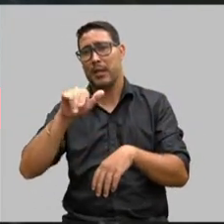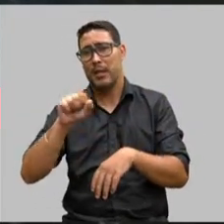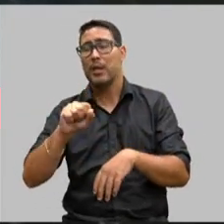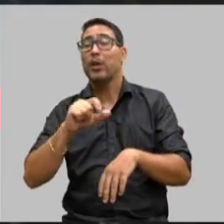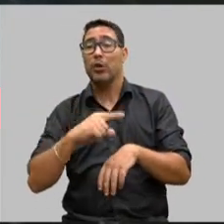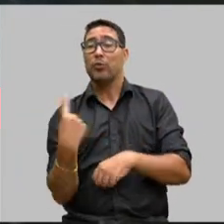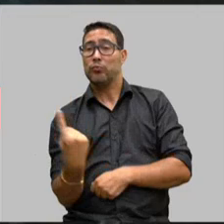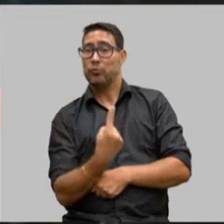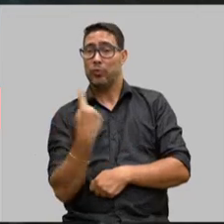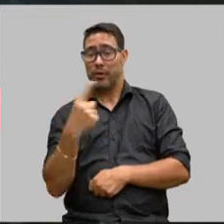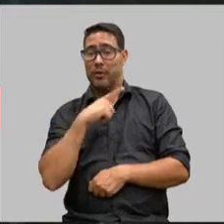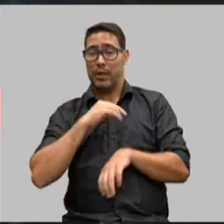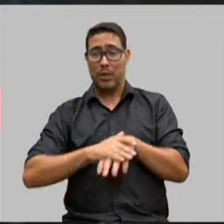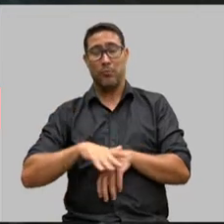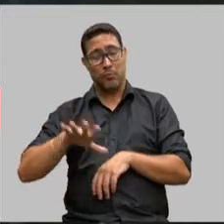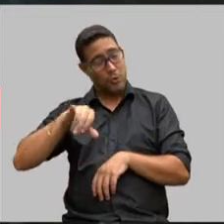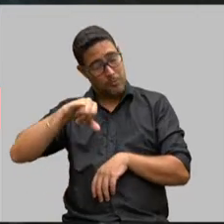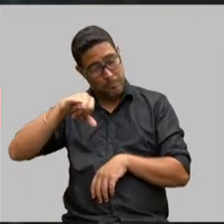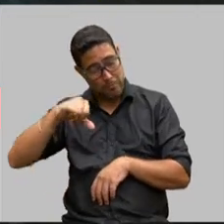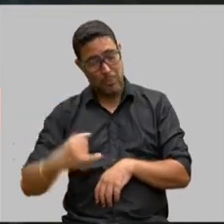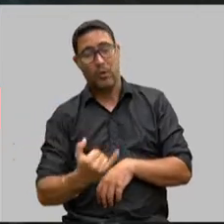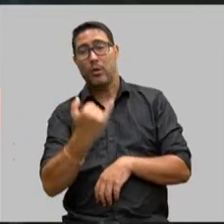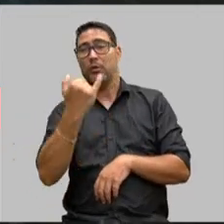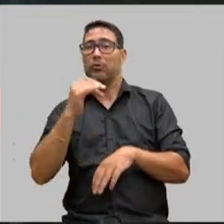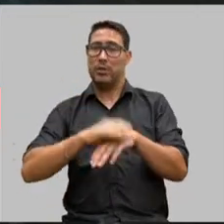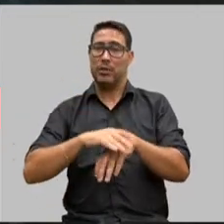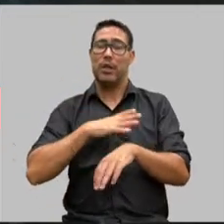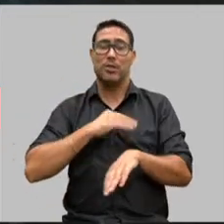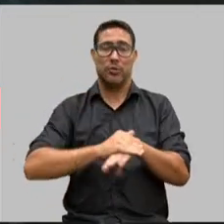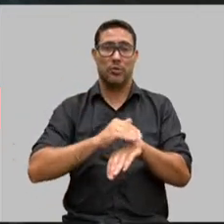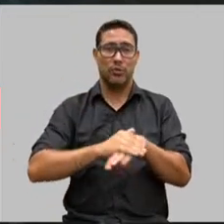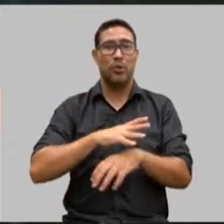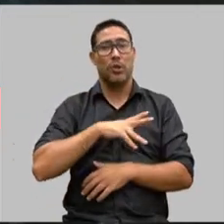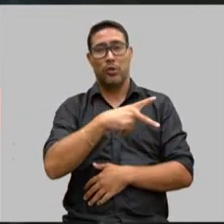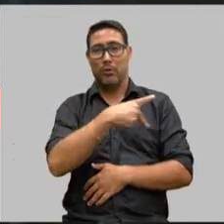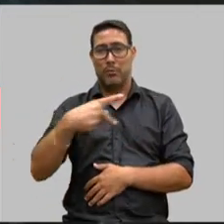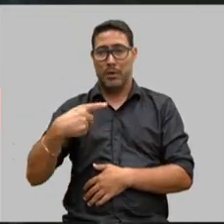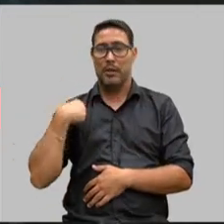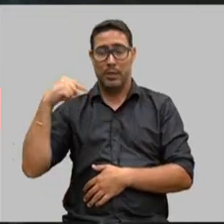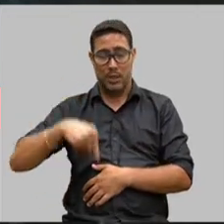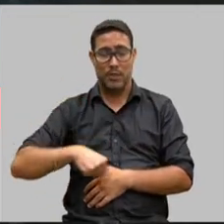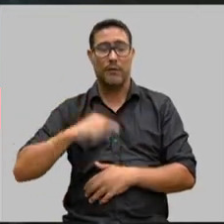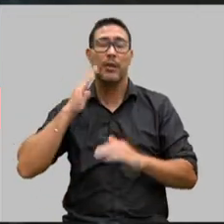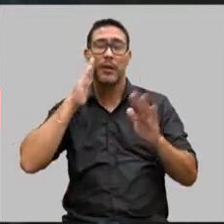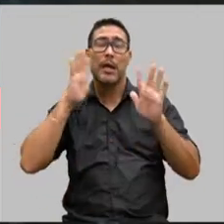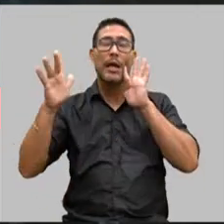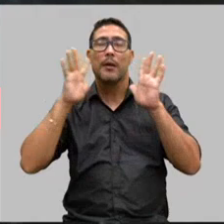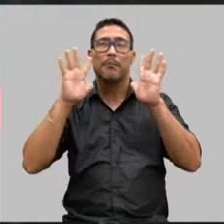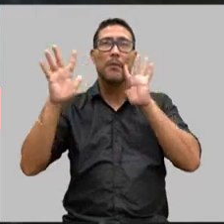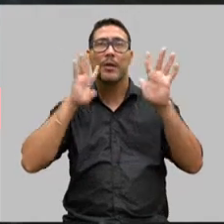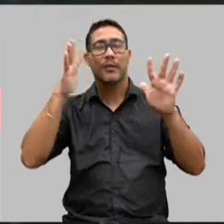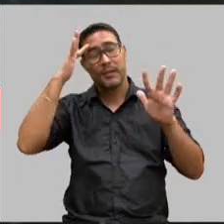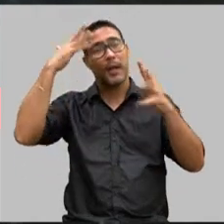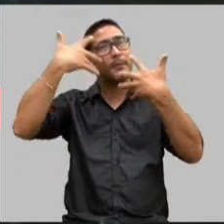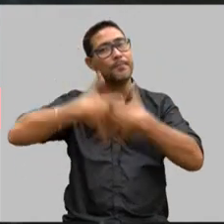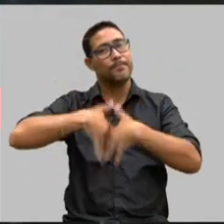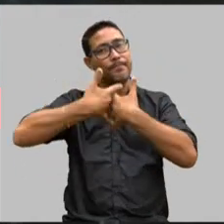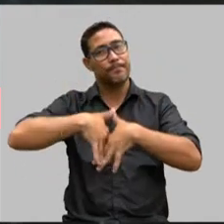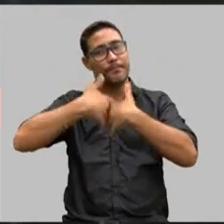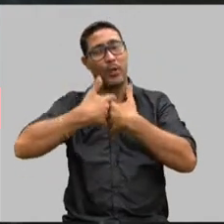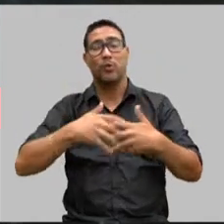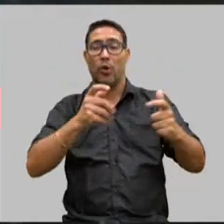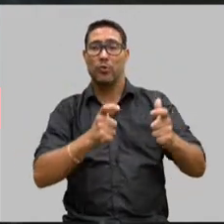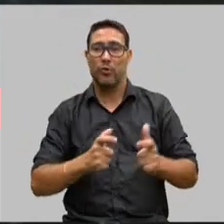oportunidade, mediada e protagonizada pelo nosso presidente, de pensar, repensar os nossos territórios